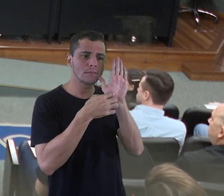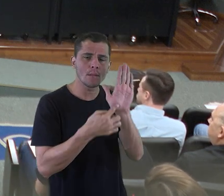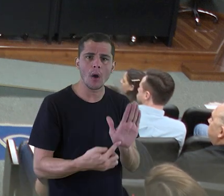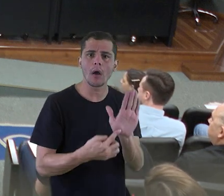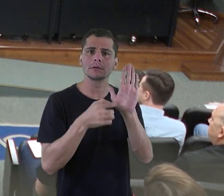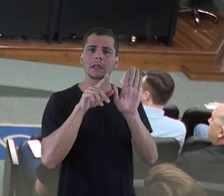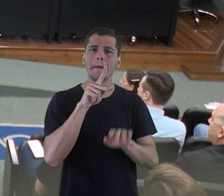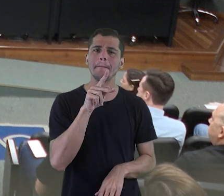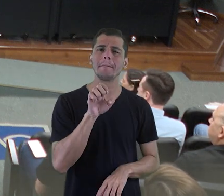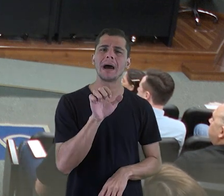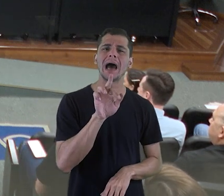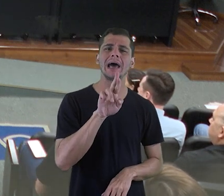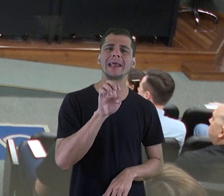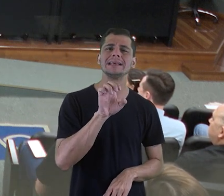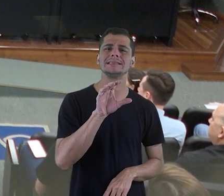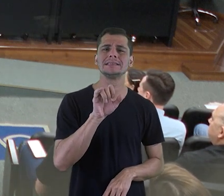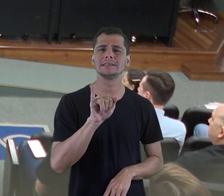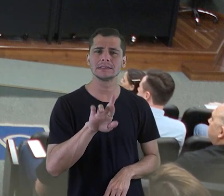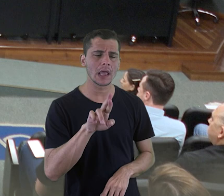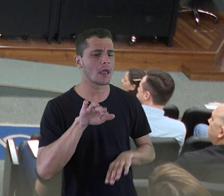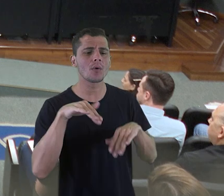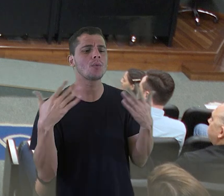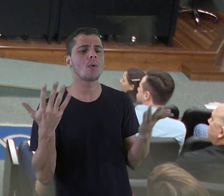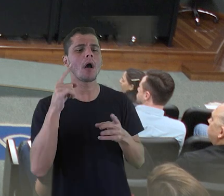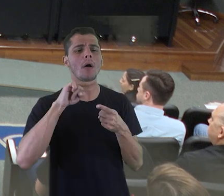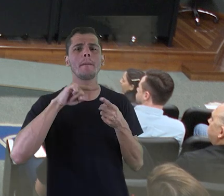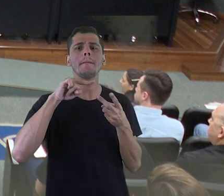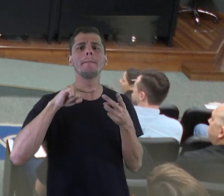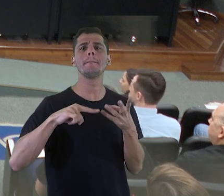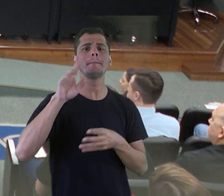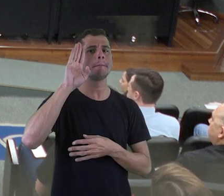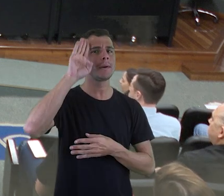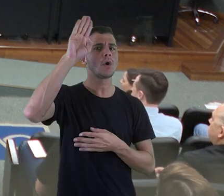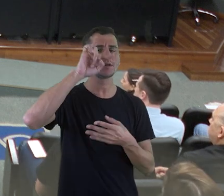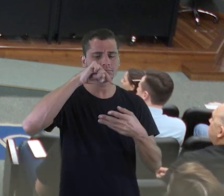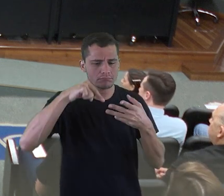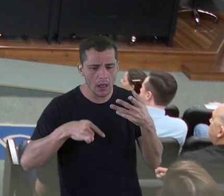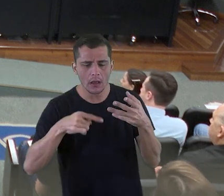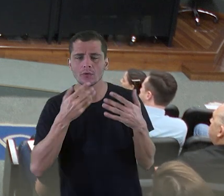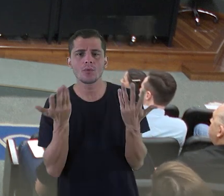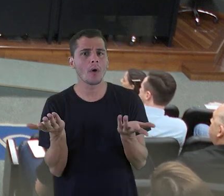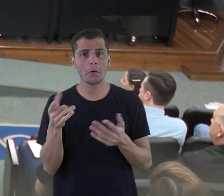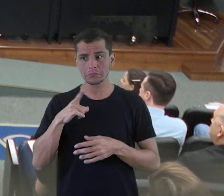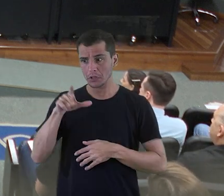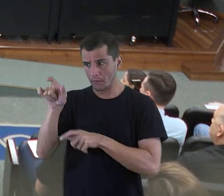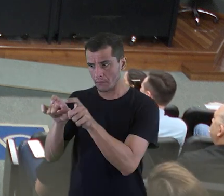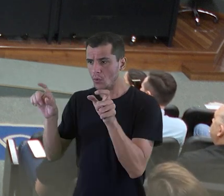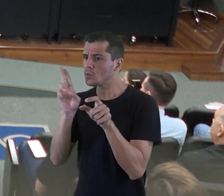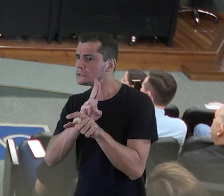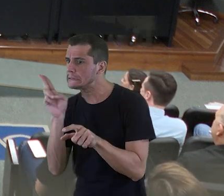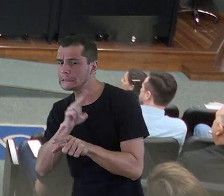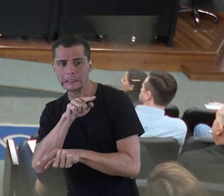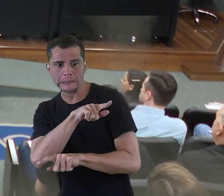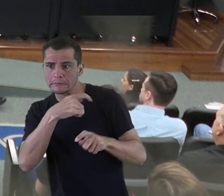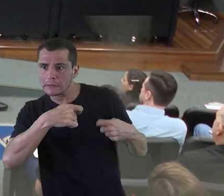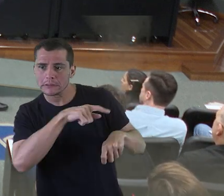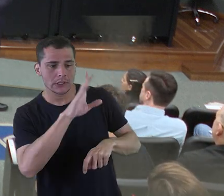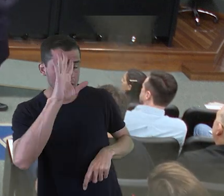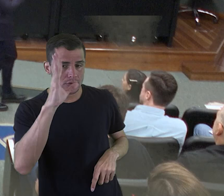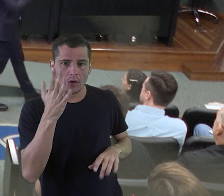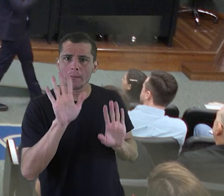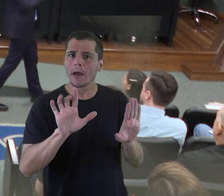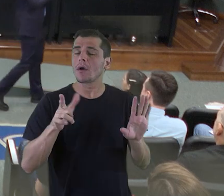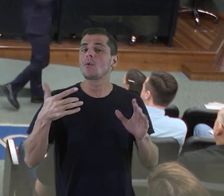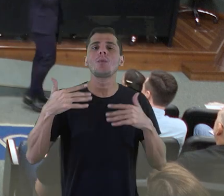emergência. Daí eu descobri que o procurador geral que não tem gestão de risco não é procurador, é bombeiro. Só paga incêndio, dia